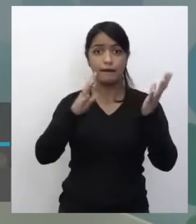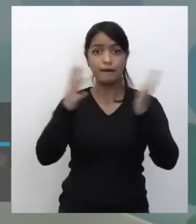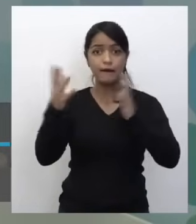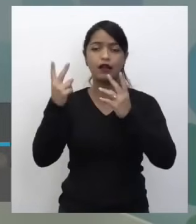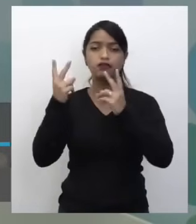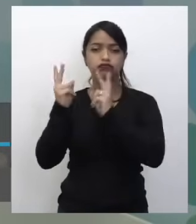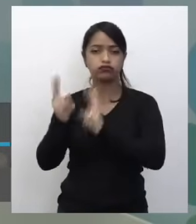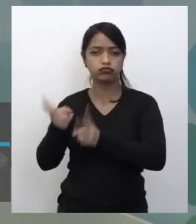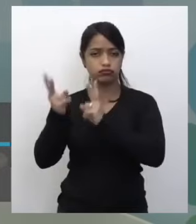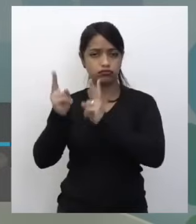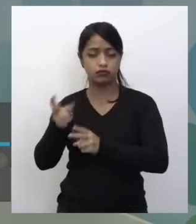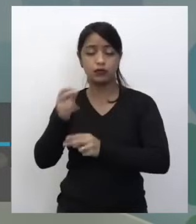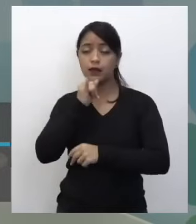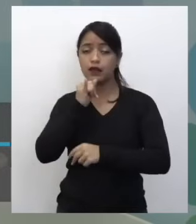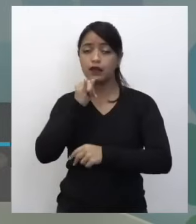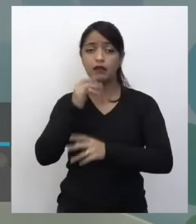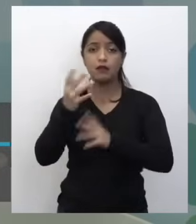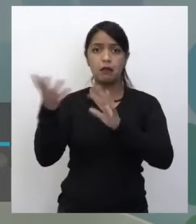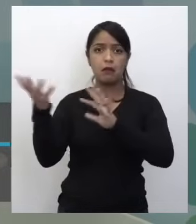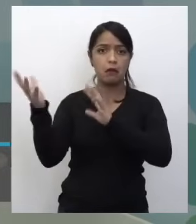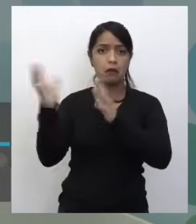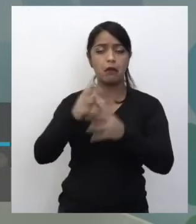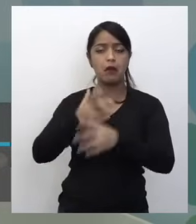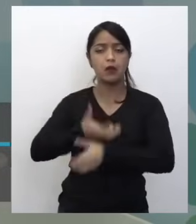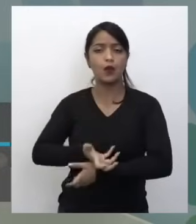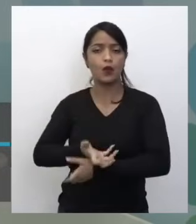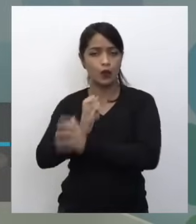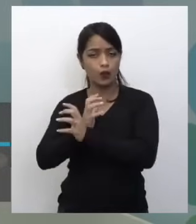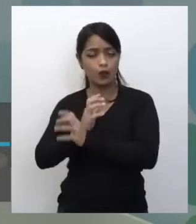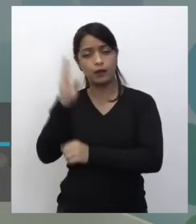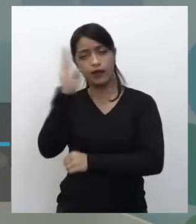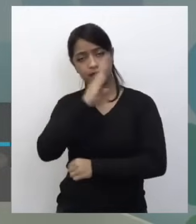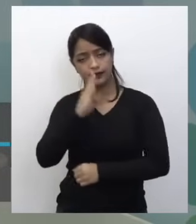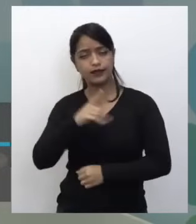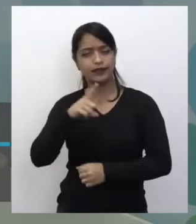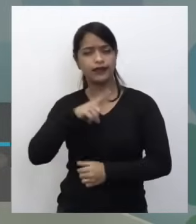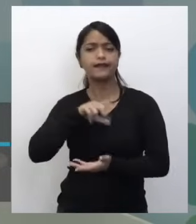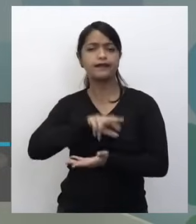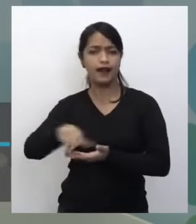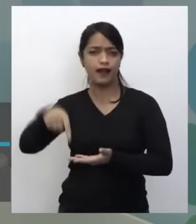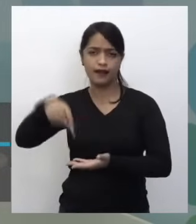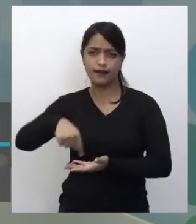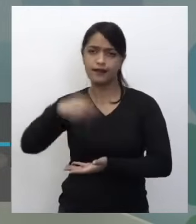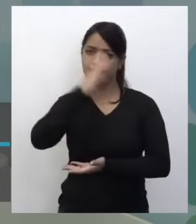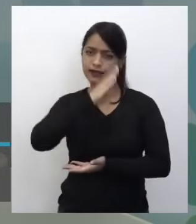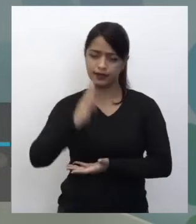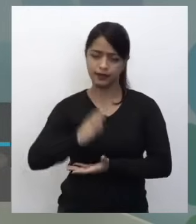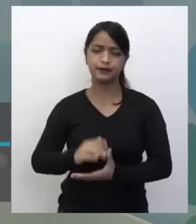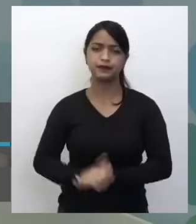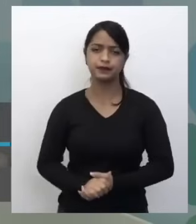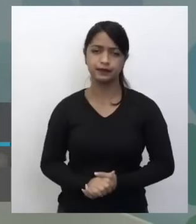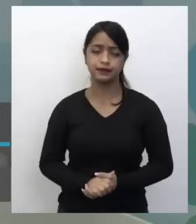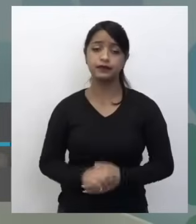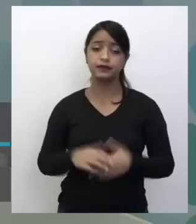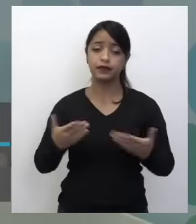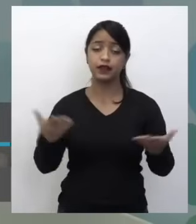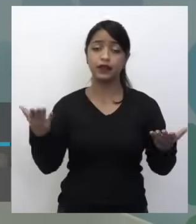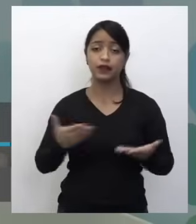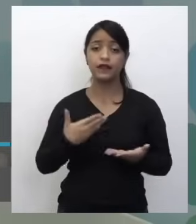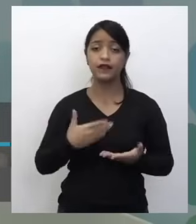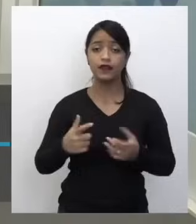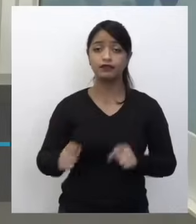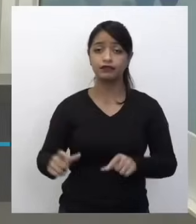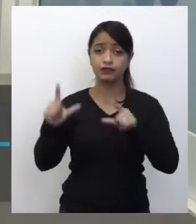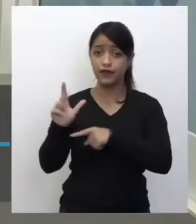tem o clima árido no Brasil, né, o clima semiárido, você tem vários tipos de clima aqui. E aí falando sobre isso, nós vamos ver um vídeo agora, né,